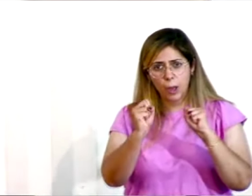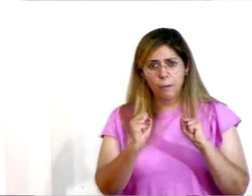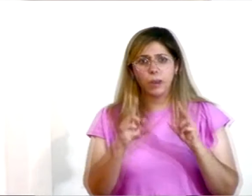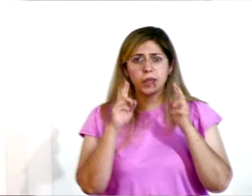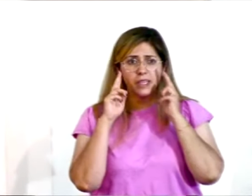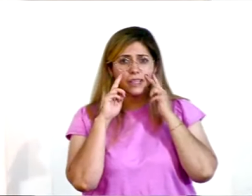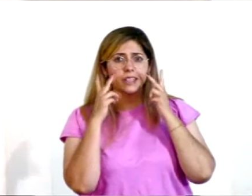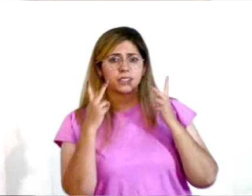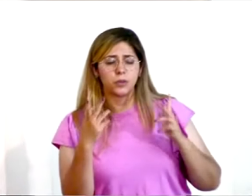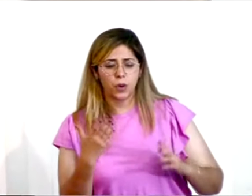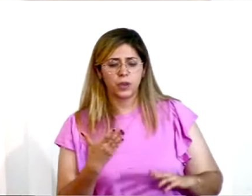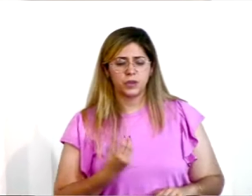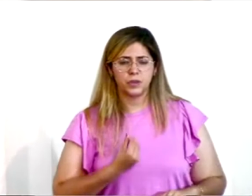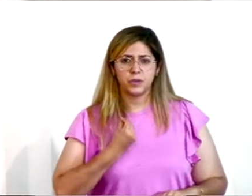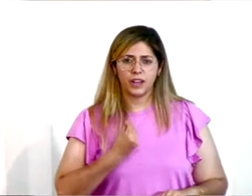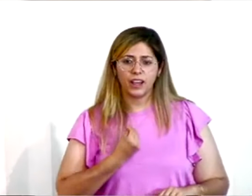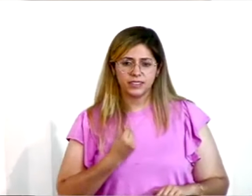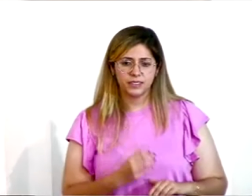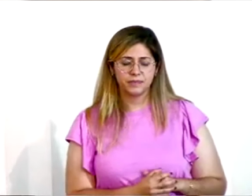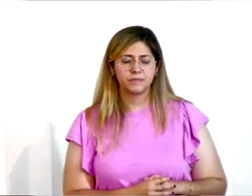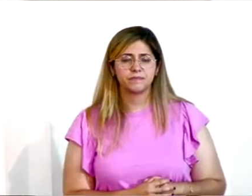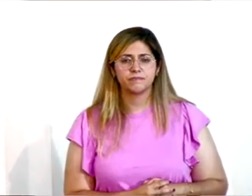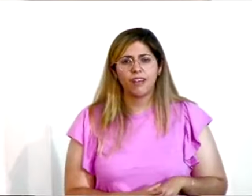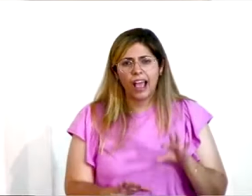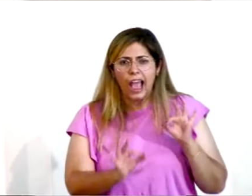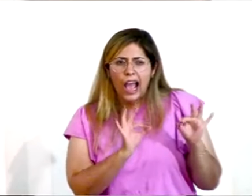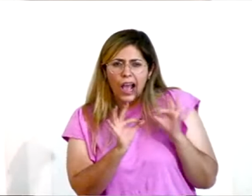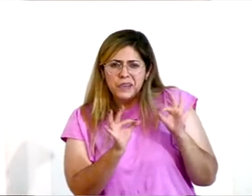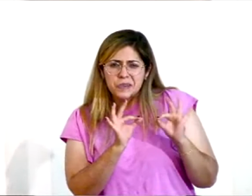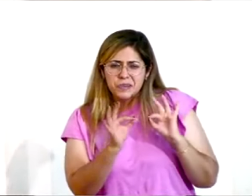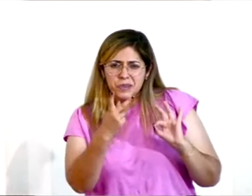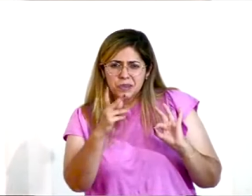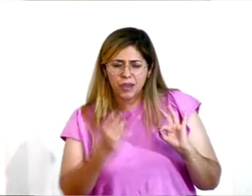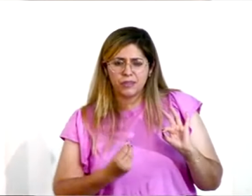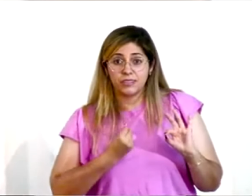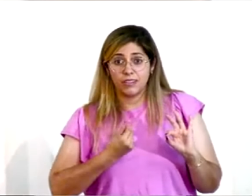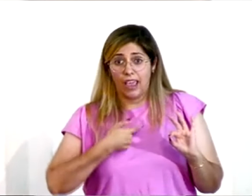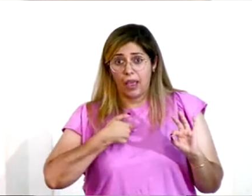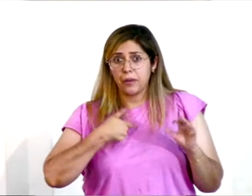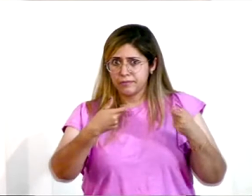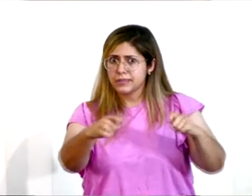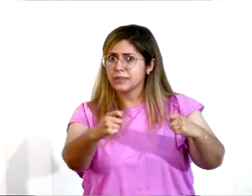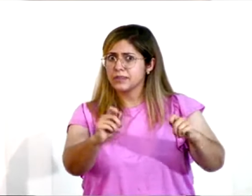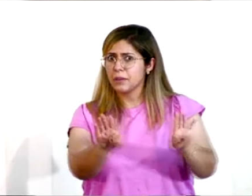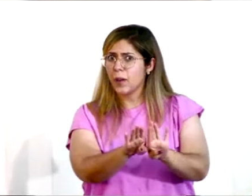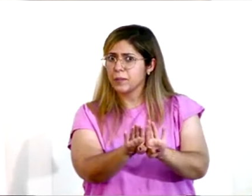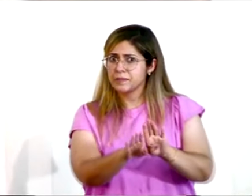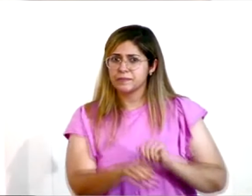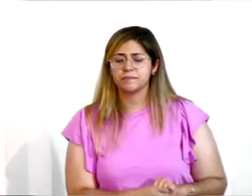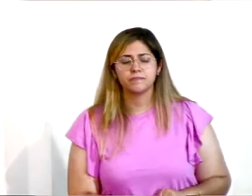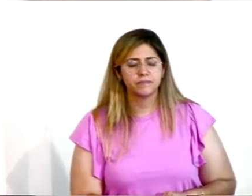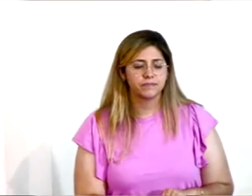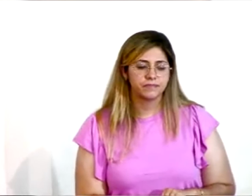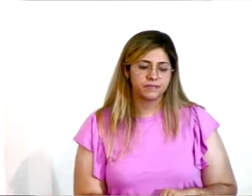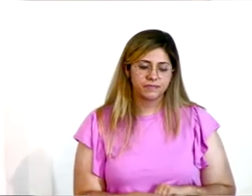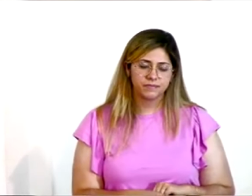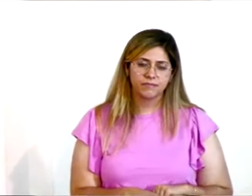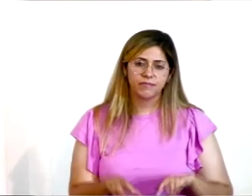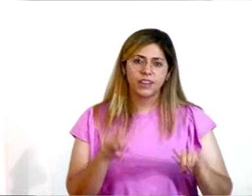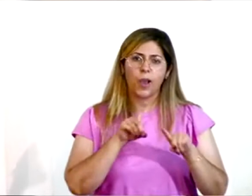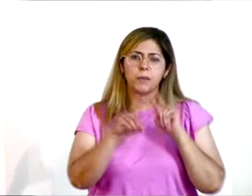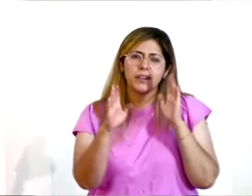vivo. Talvez precise ajustar alguma coisa, como eu preciso ajustar alguma coisa na minha vida, certamente. Mas essa é a